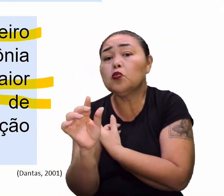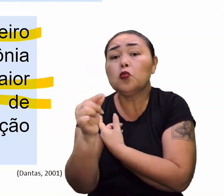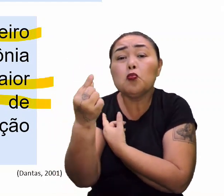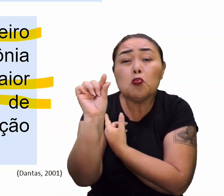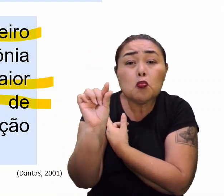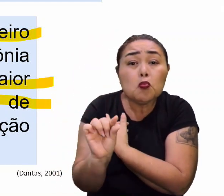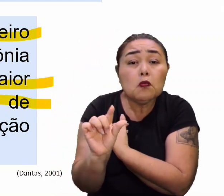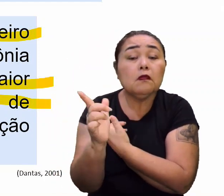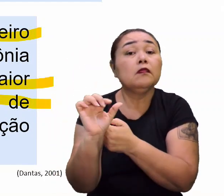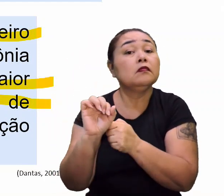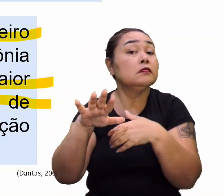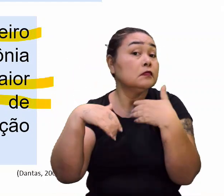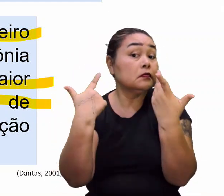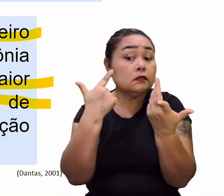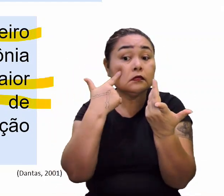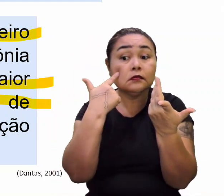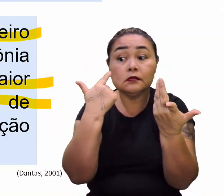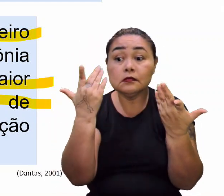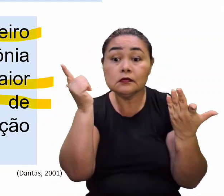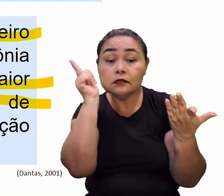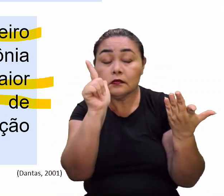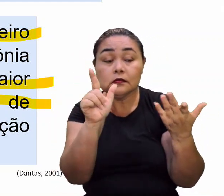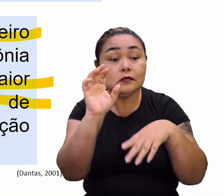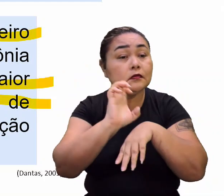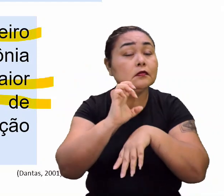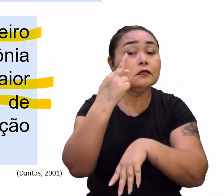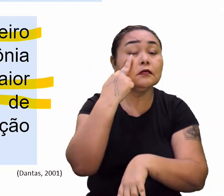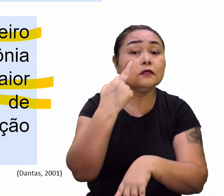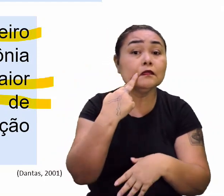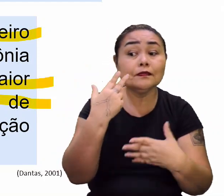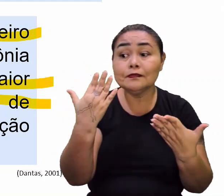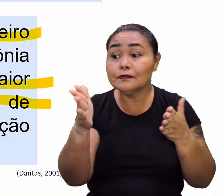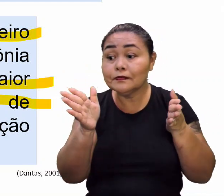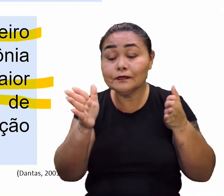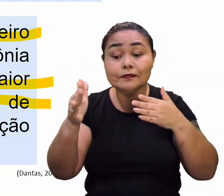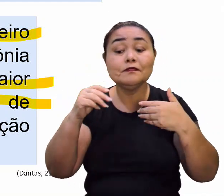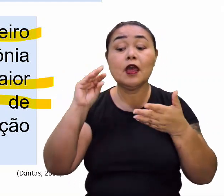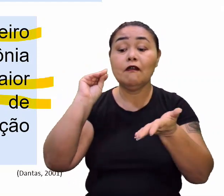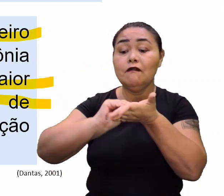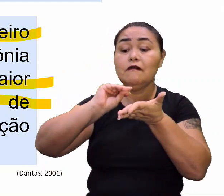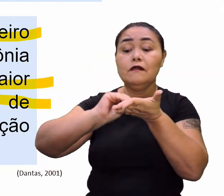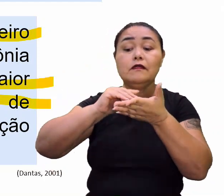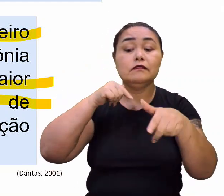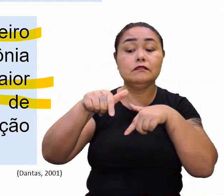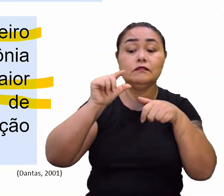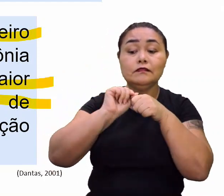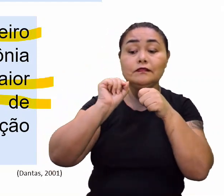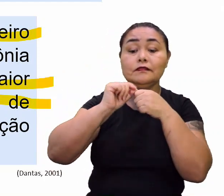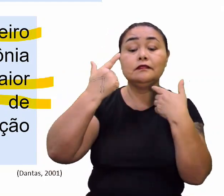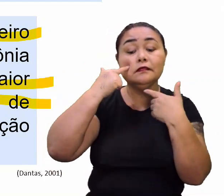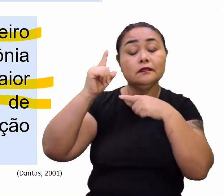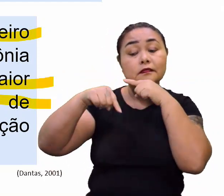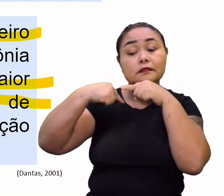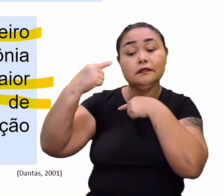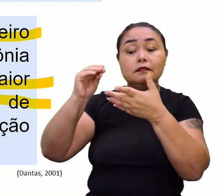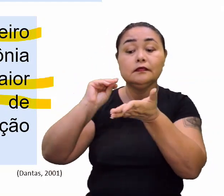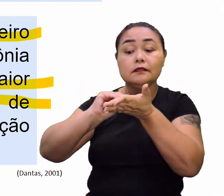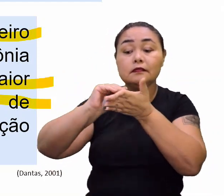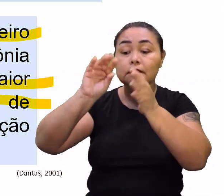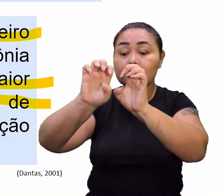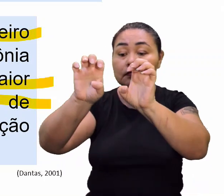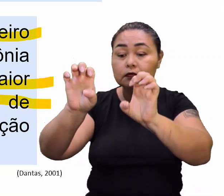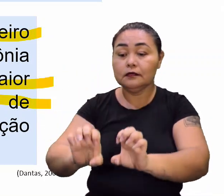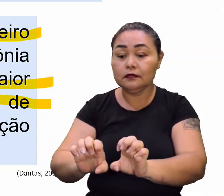recurso. E aí a gente já consegue identificar em Rondônia um tipo de desemprego bastante estudado na geografia, que é o desemprego